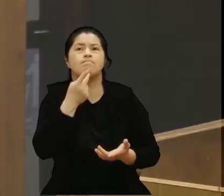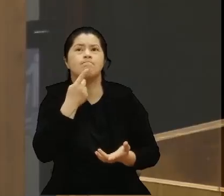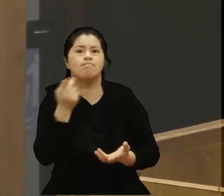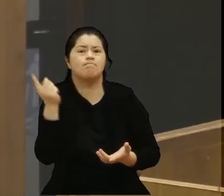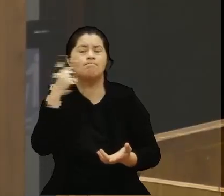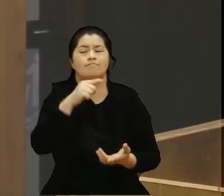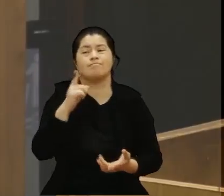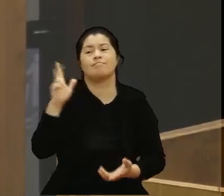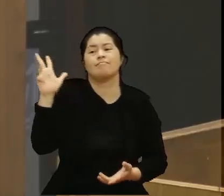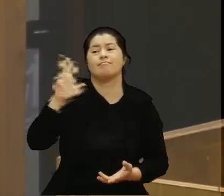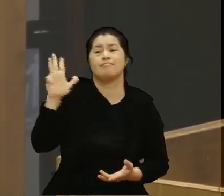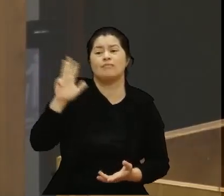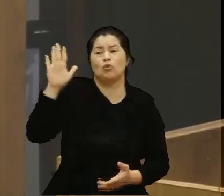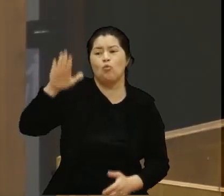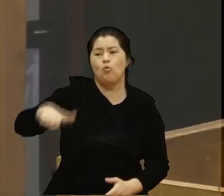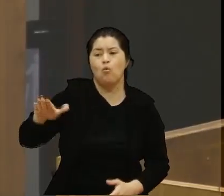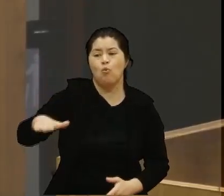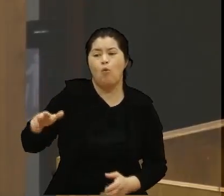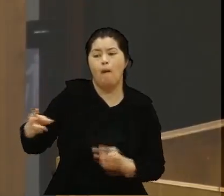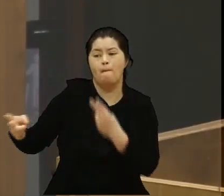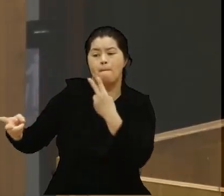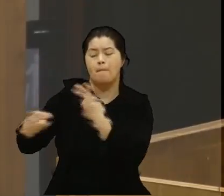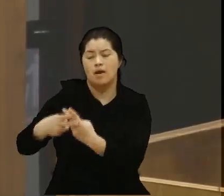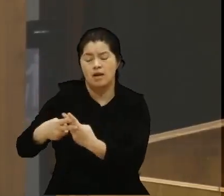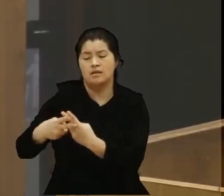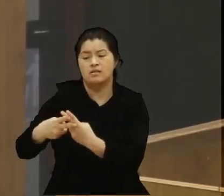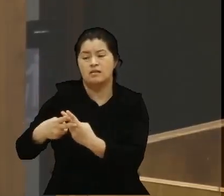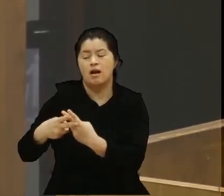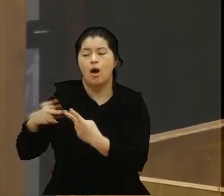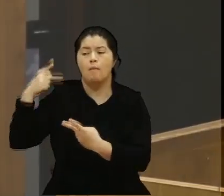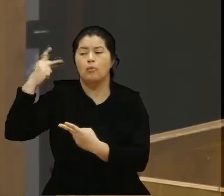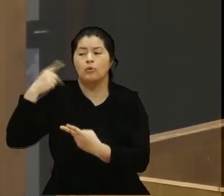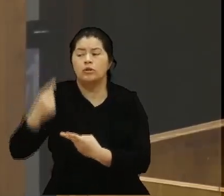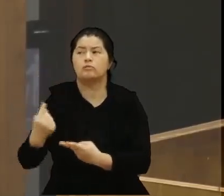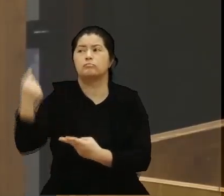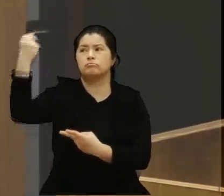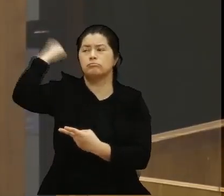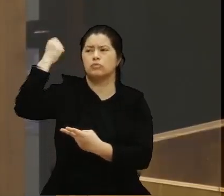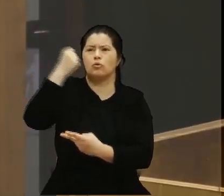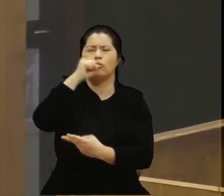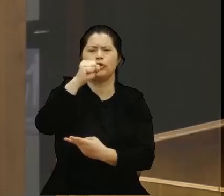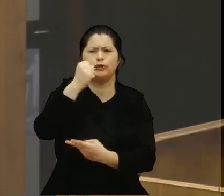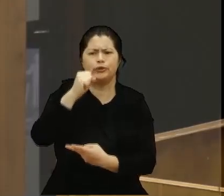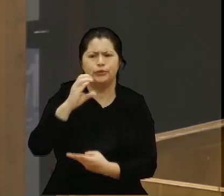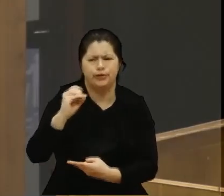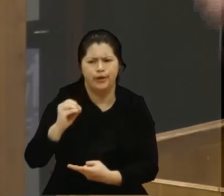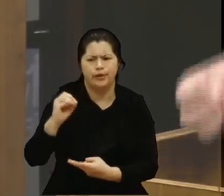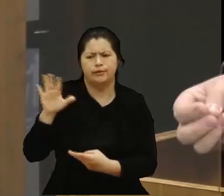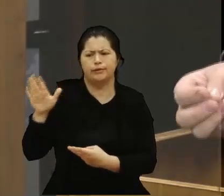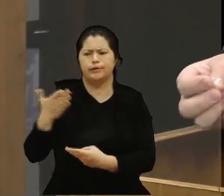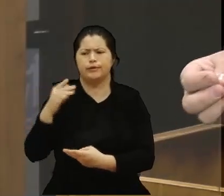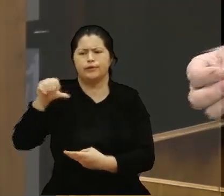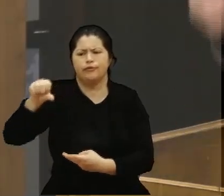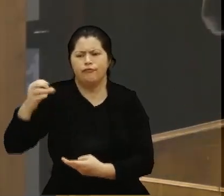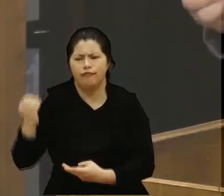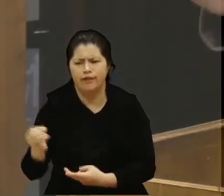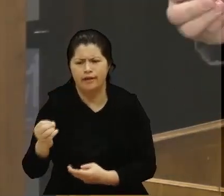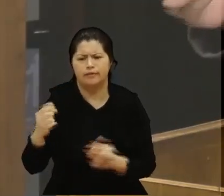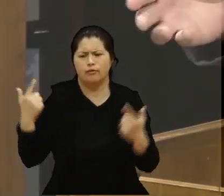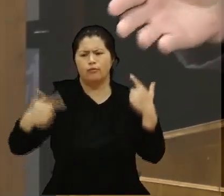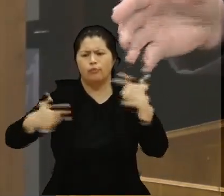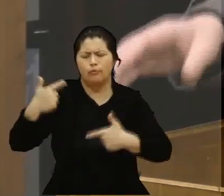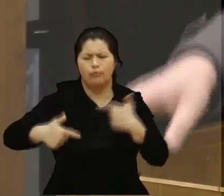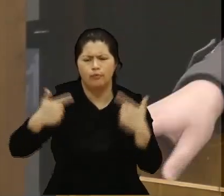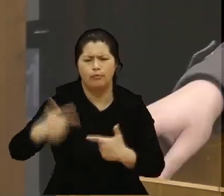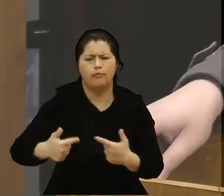anão diplomático que está preso numa política dos anos 70, 80, ainda acreditando que nós estamos vendo uma guerra fria. É alguém que